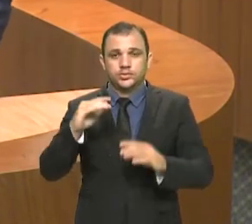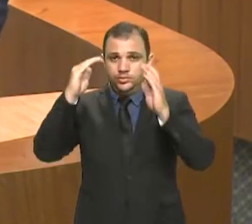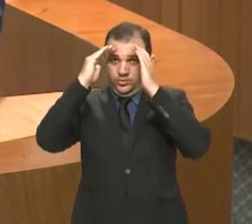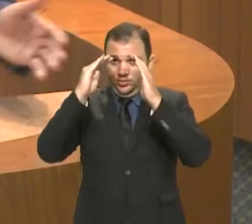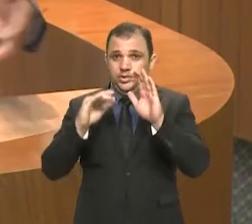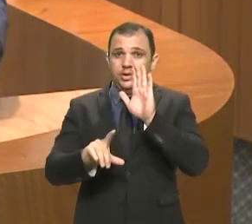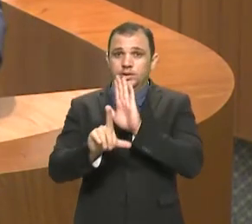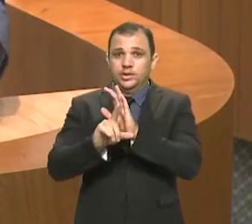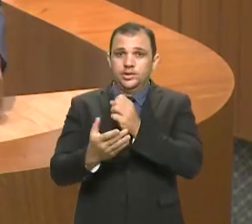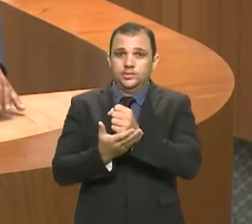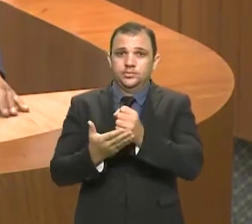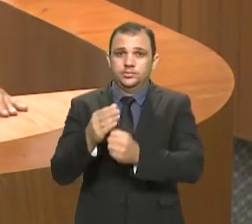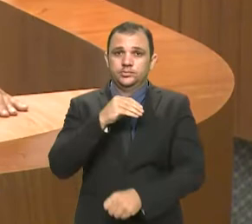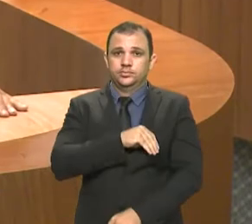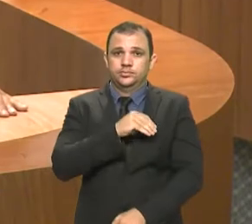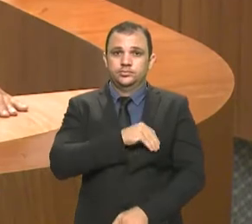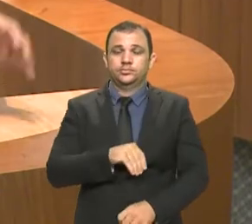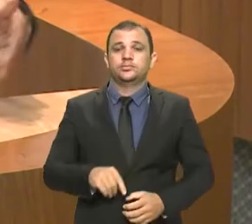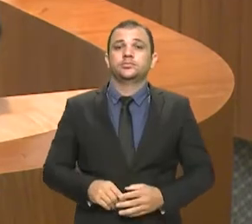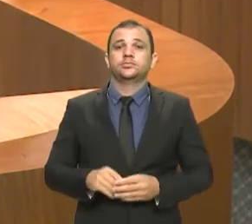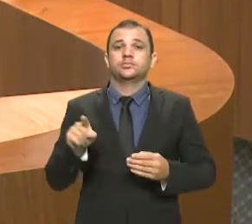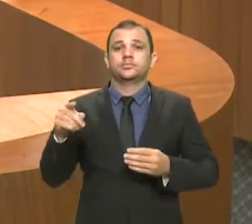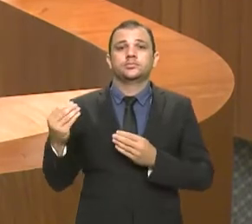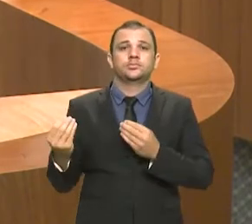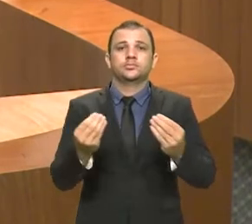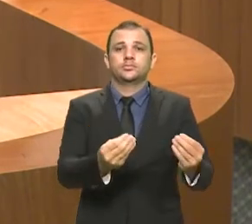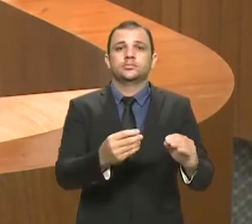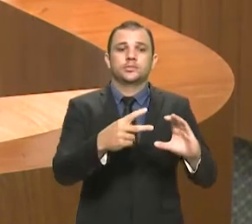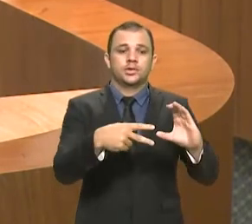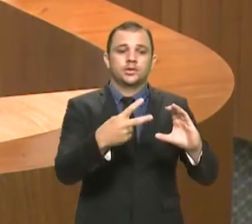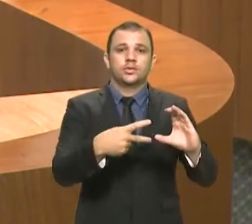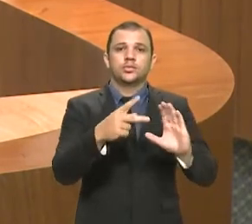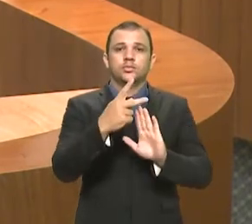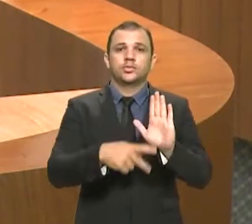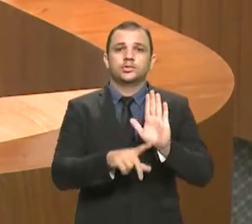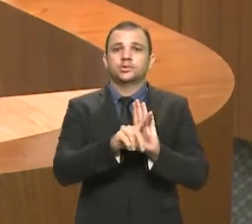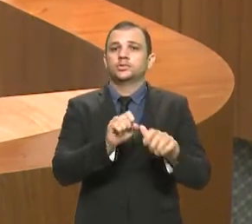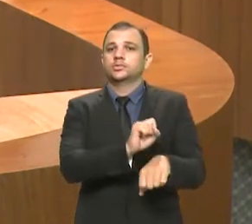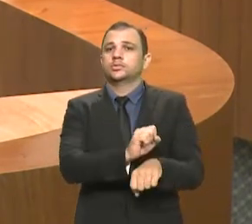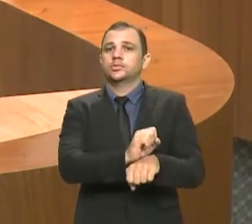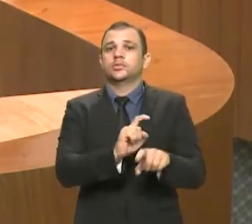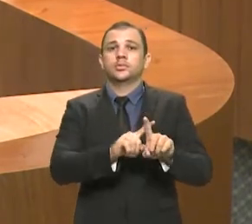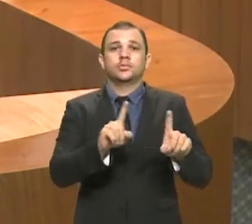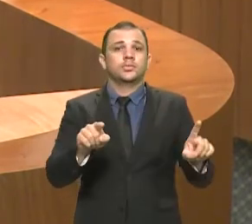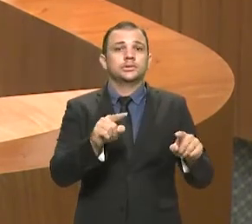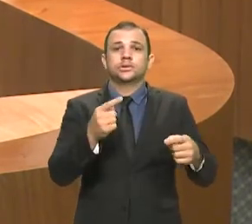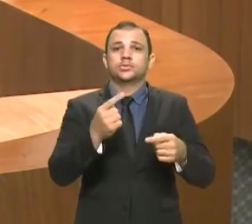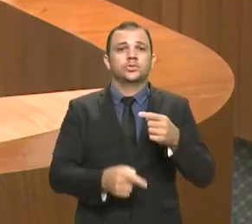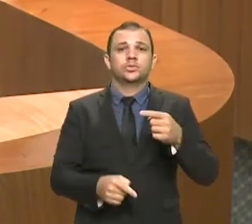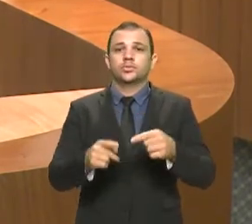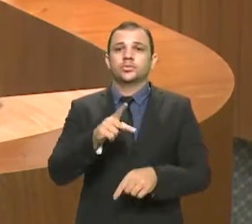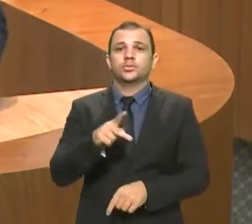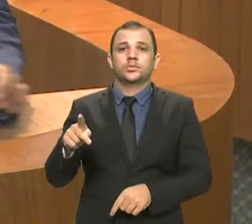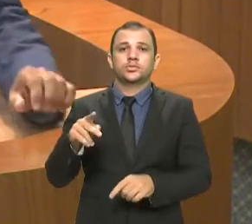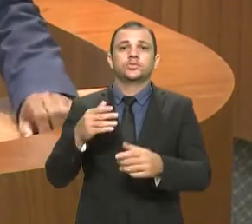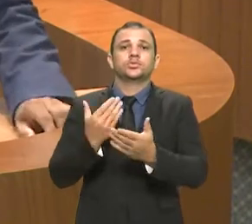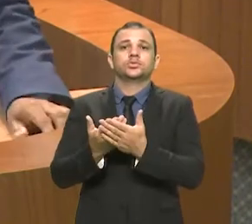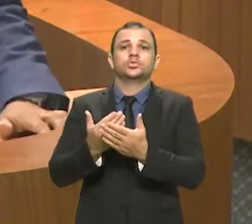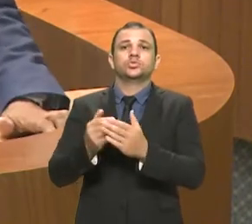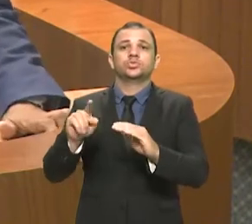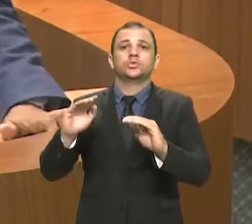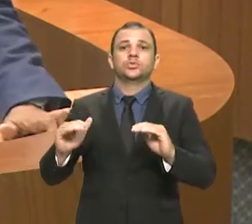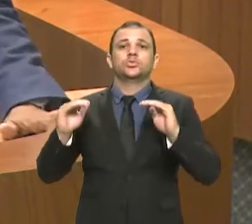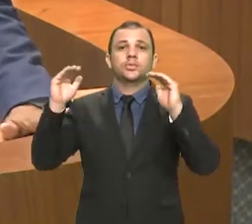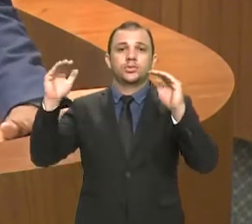piso. E ele encaminhou para a Câmara Municipal o projeto de lei, só que não contempla os professores de nível superior. Estamos